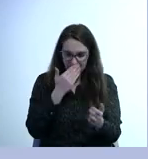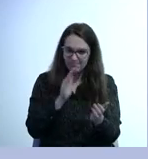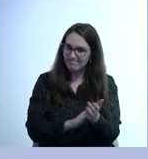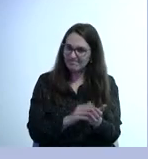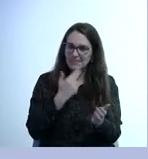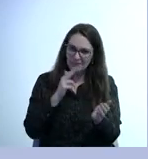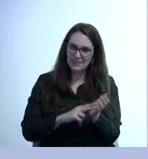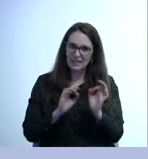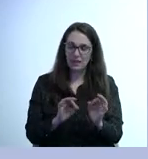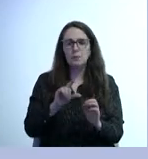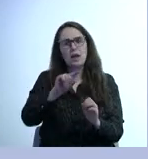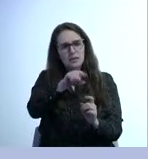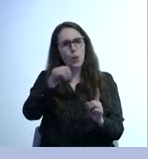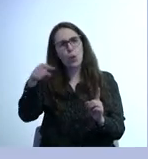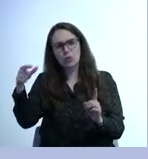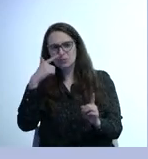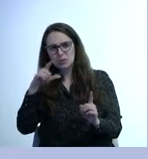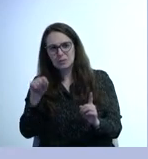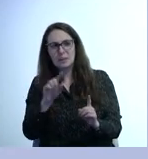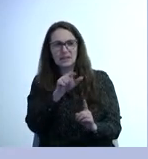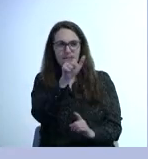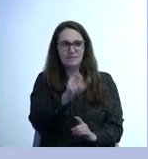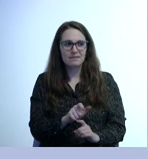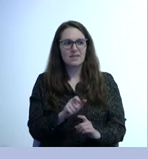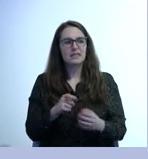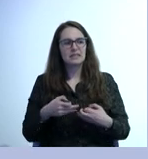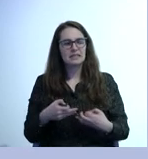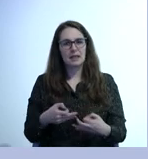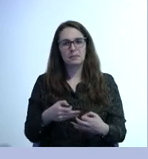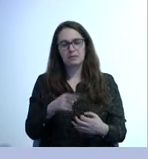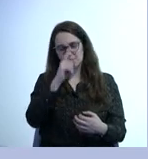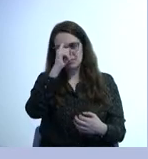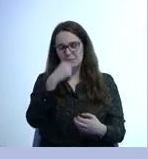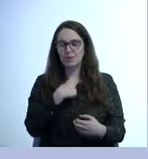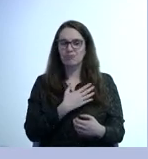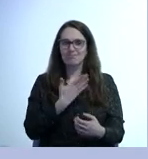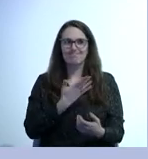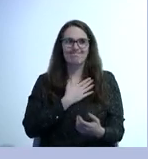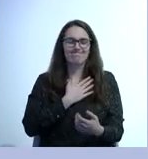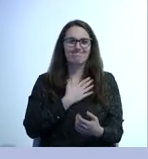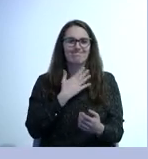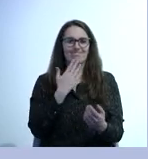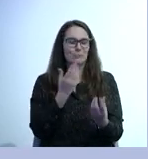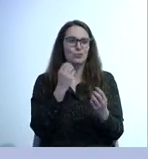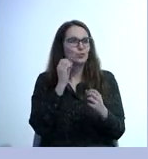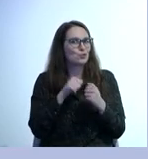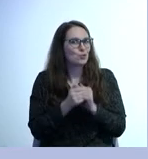franqueza, entre outros, naturalmente, mas tenho, como se sabe, uma enorme admiração por si, que nunca escondi.